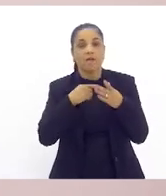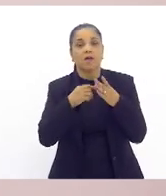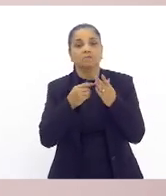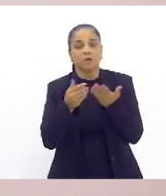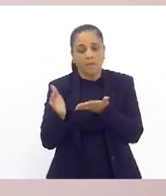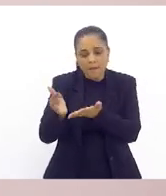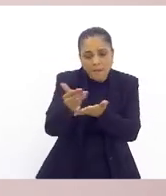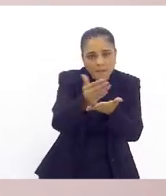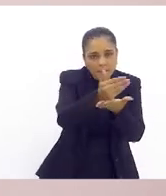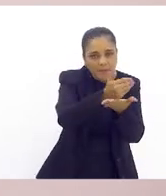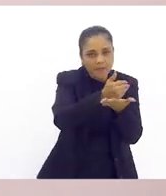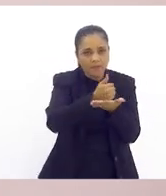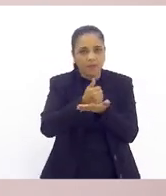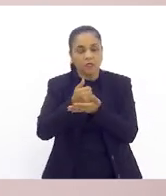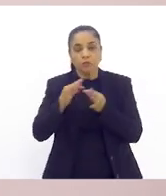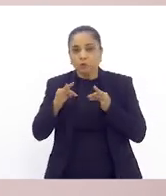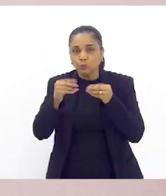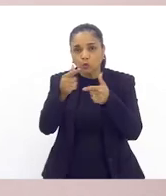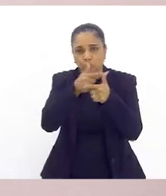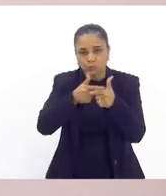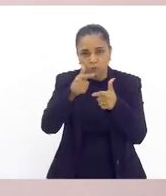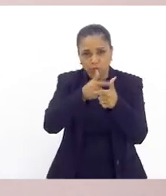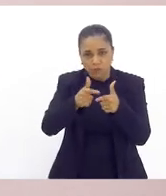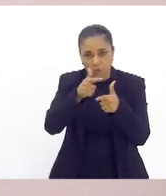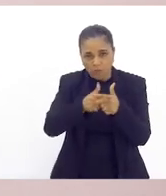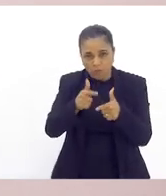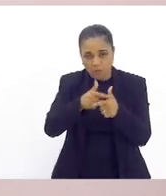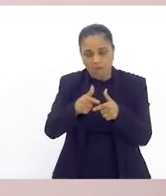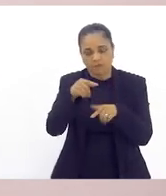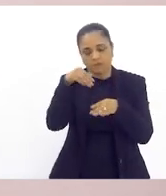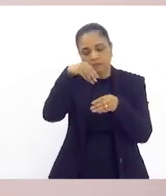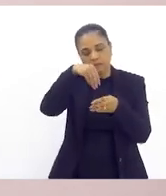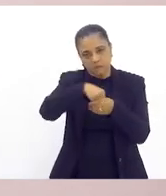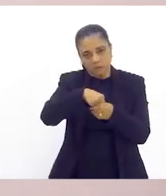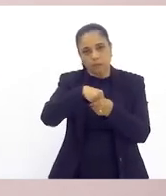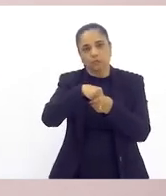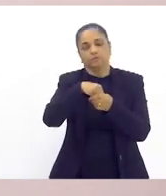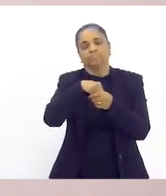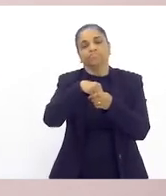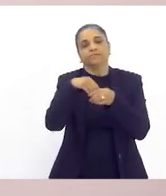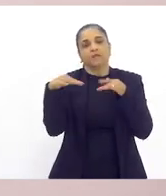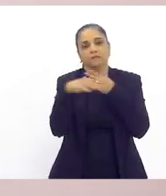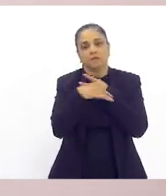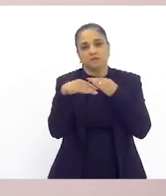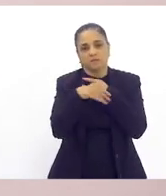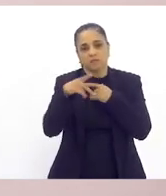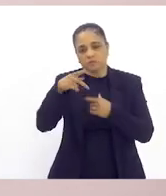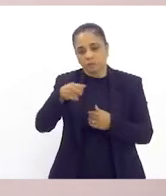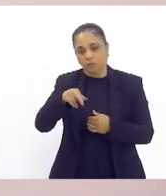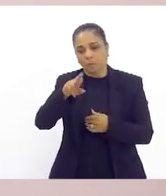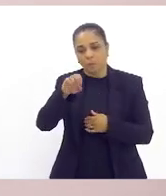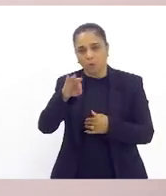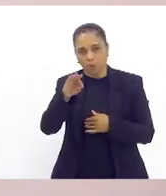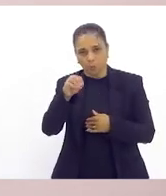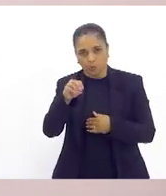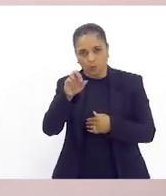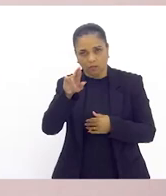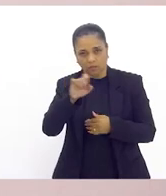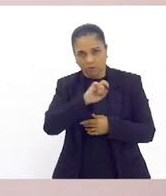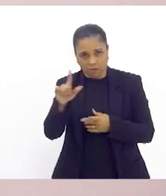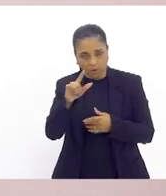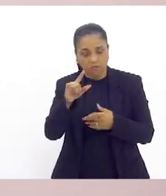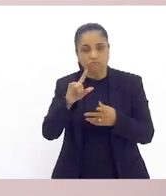todas as questões inerentes nessas problemáticas da cidade não tem mais o que colocar né a não ser